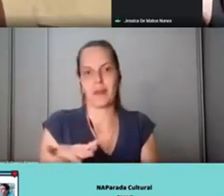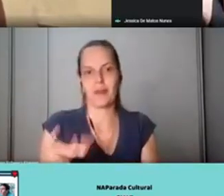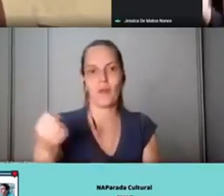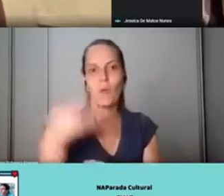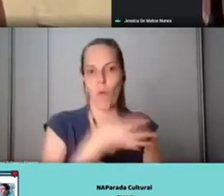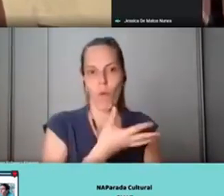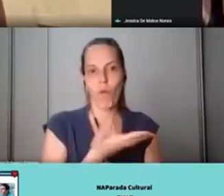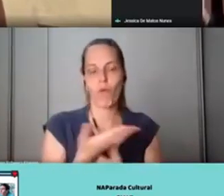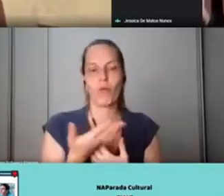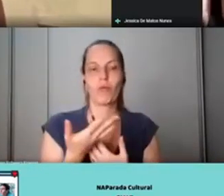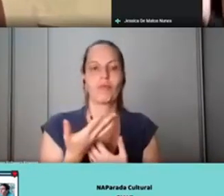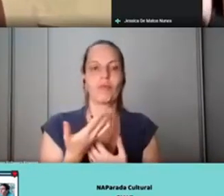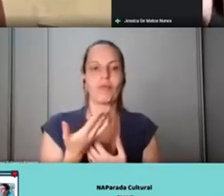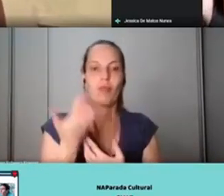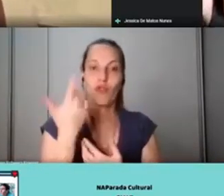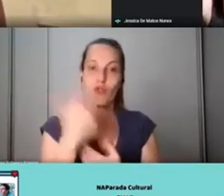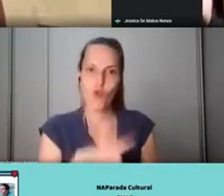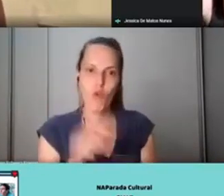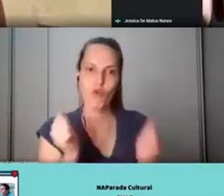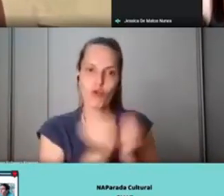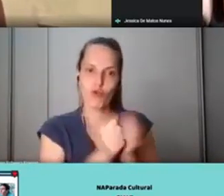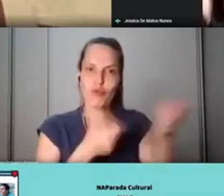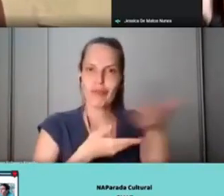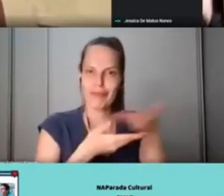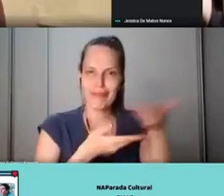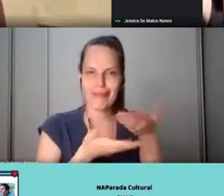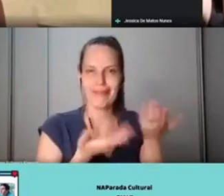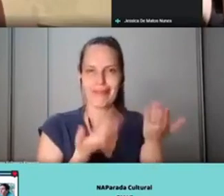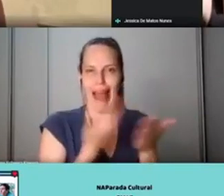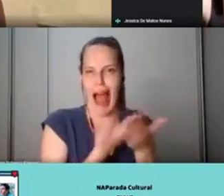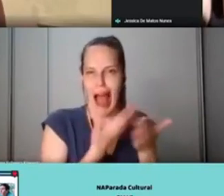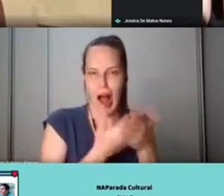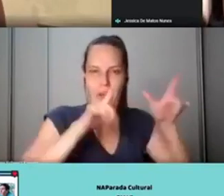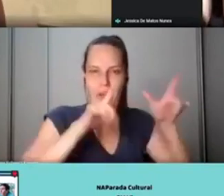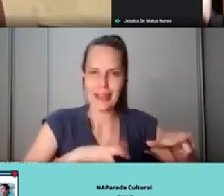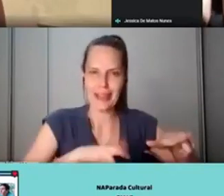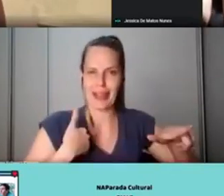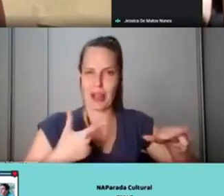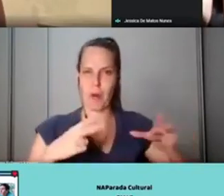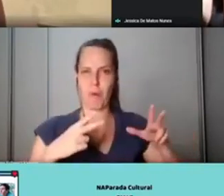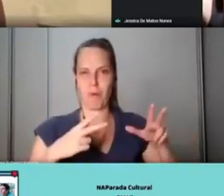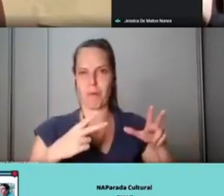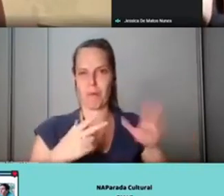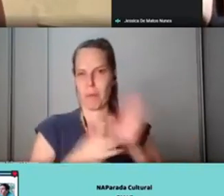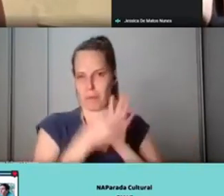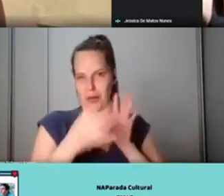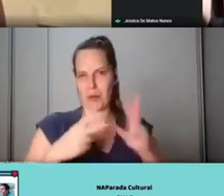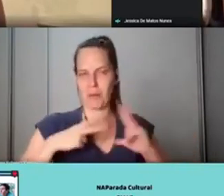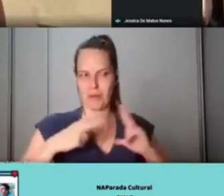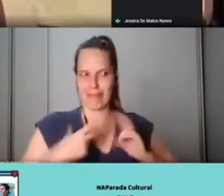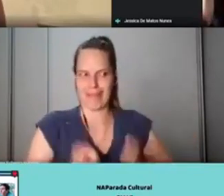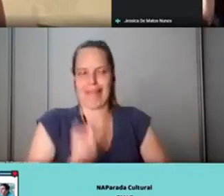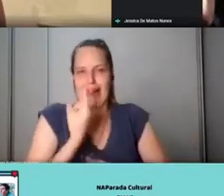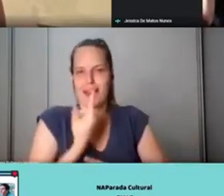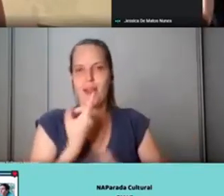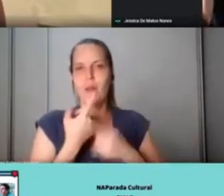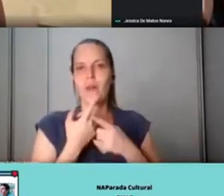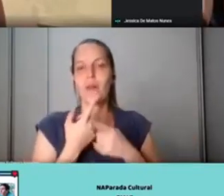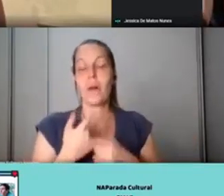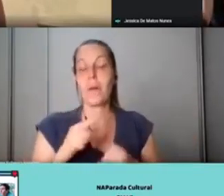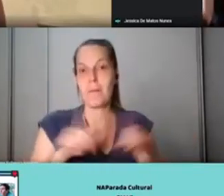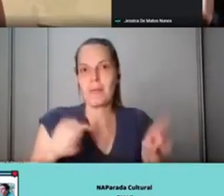com as pessoas na sala de aula, o que eu particularmente vou achar bem estranho, mas não vejo a hora de poder voltar, espero que ainda possa,